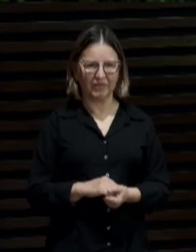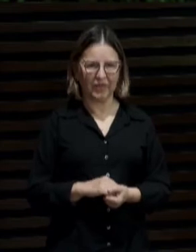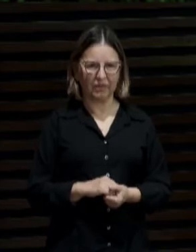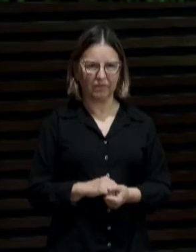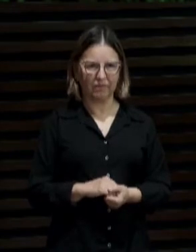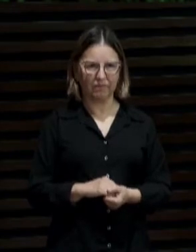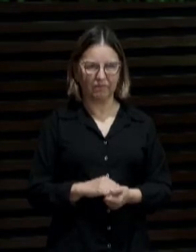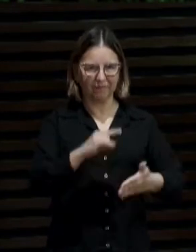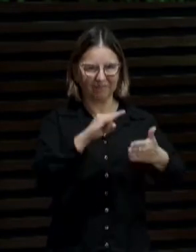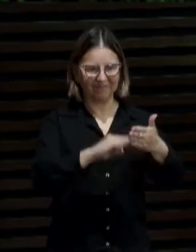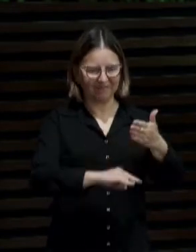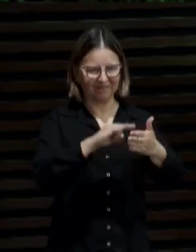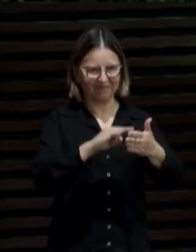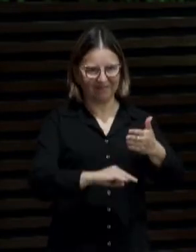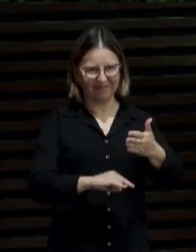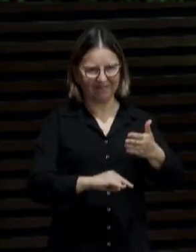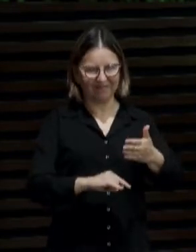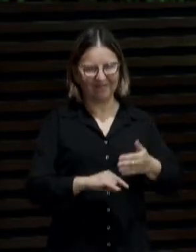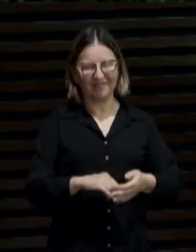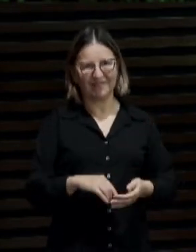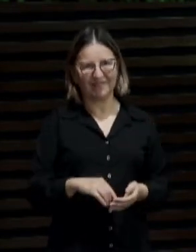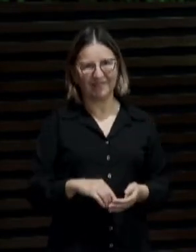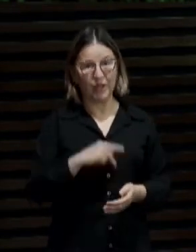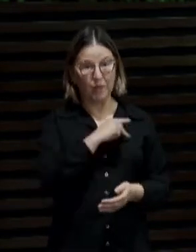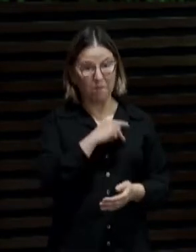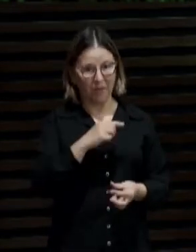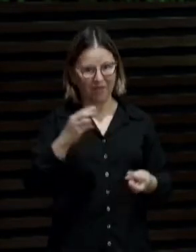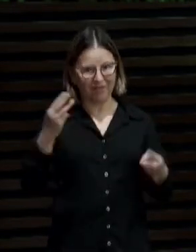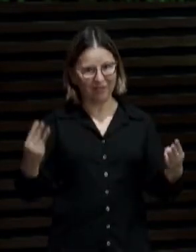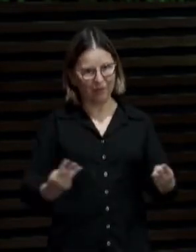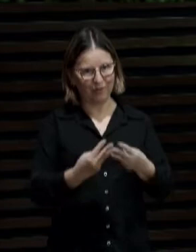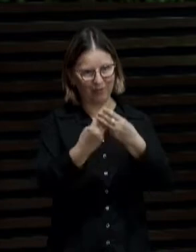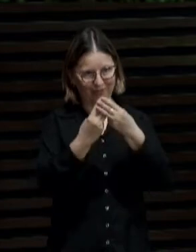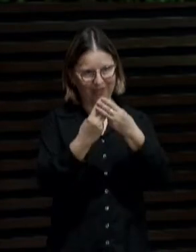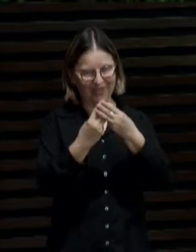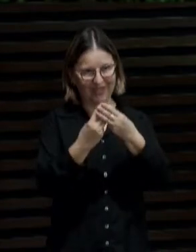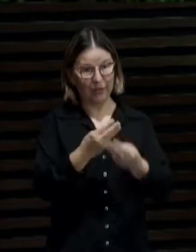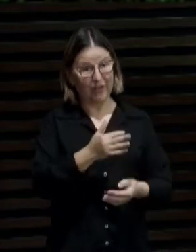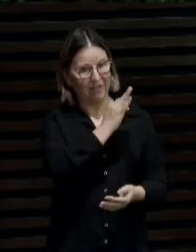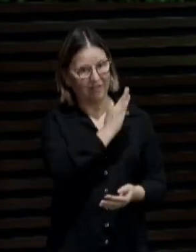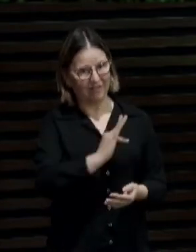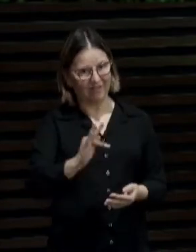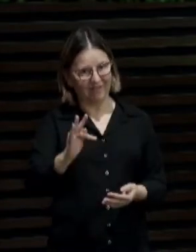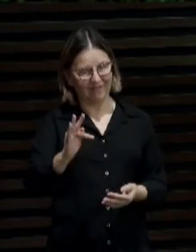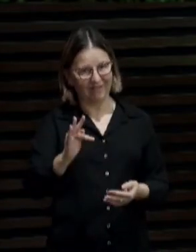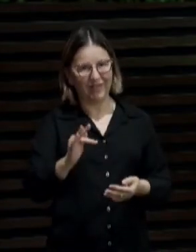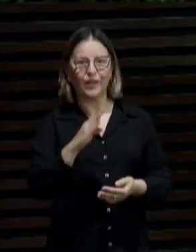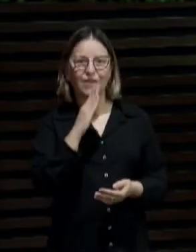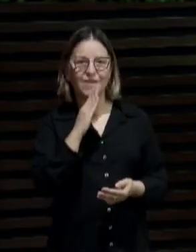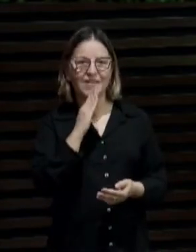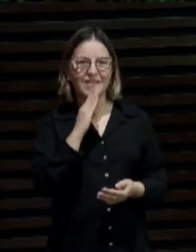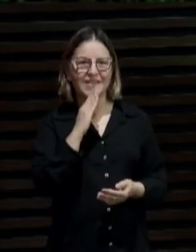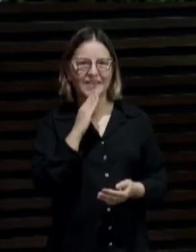No boletim, a gente lê que Paulo era judeu de judeus e fariseu de fariseus, conhecedor da Torá e